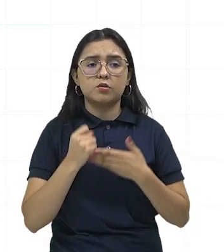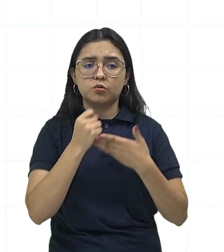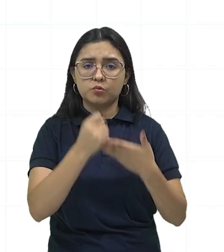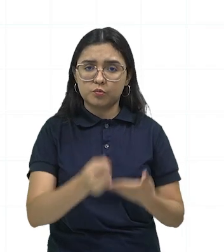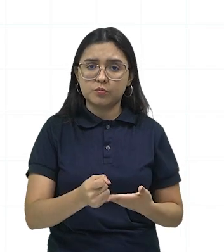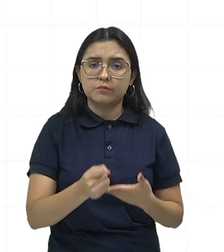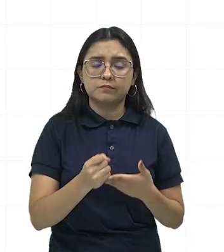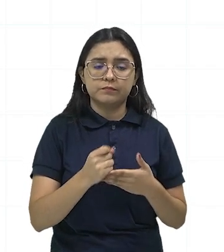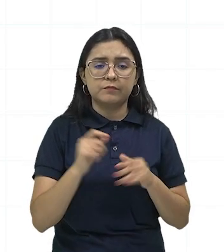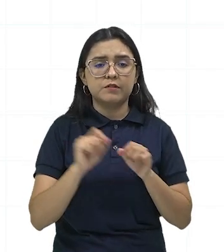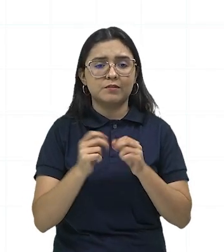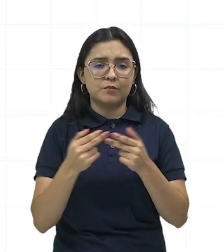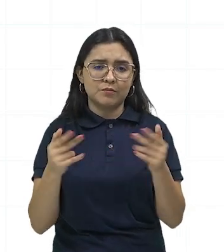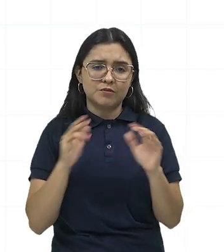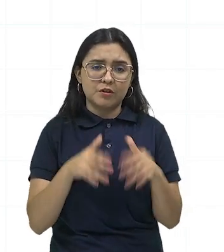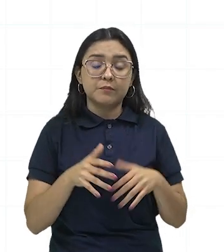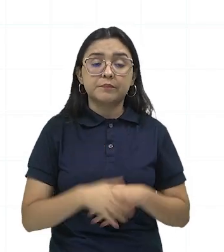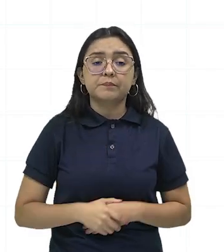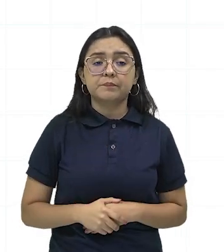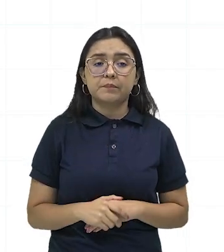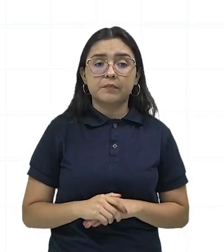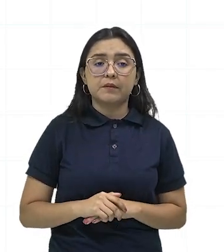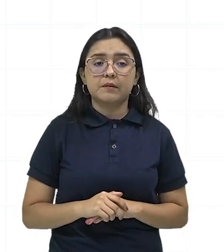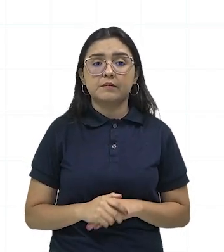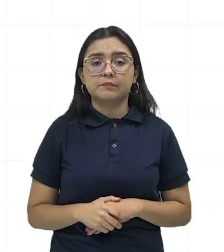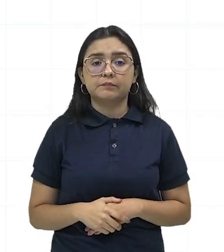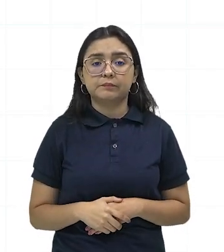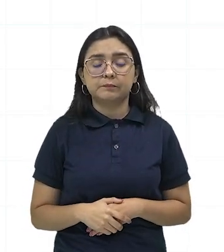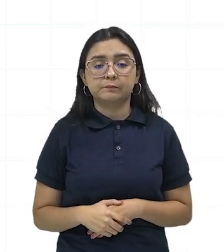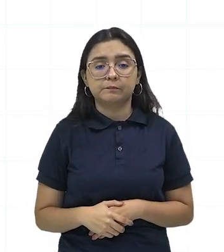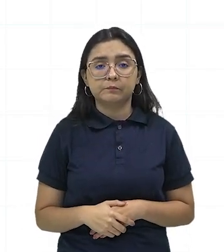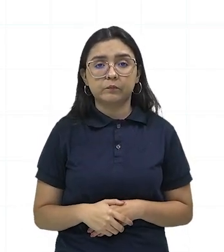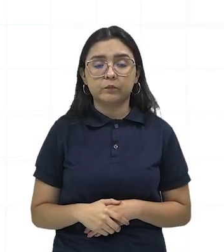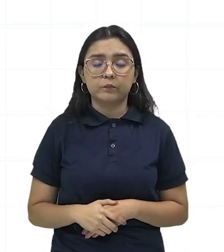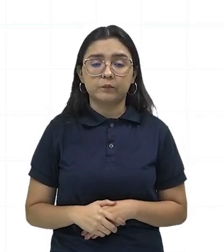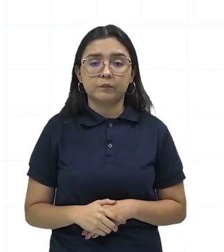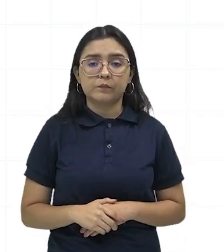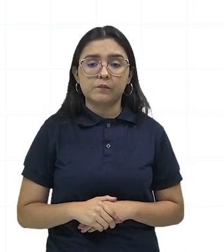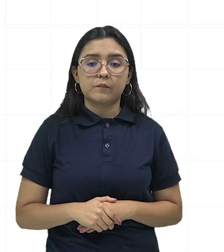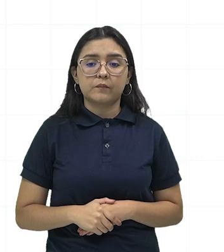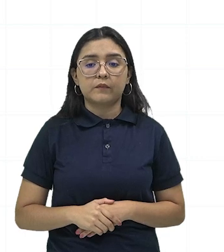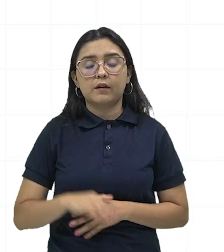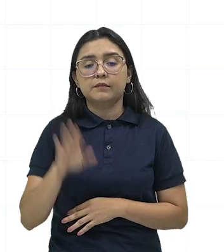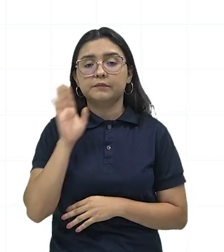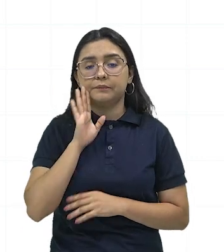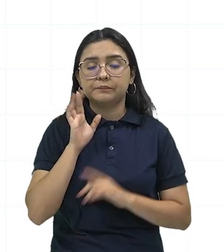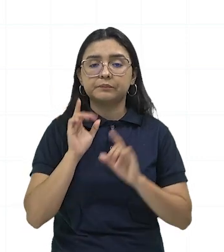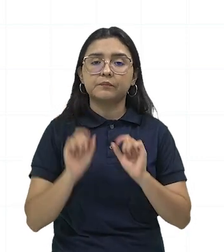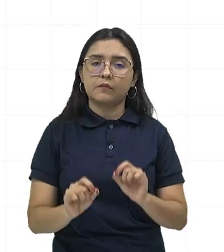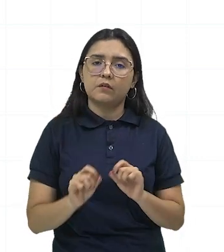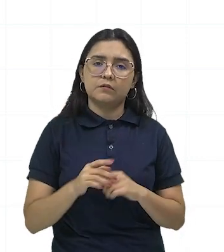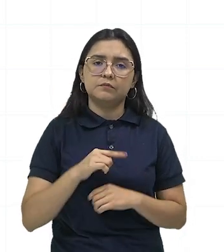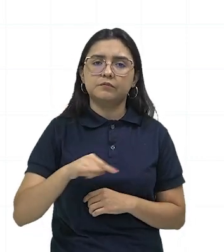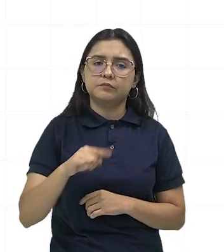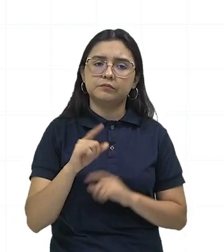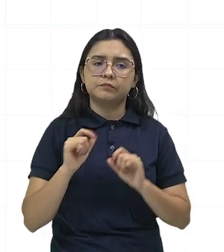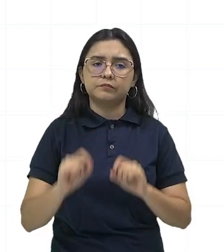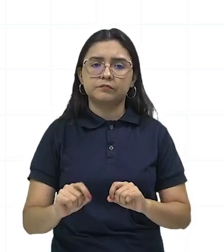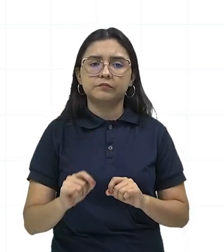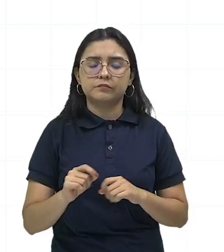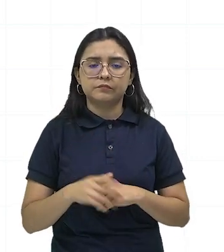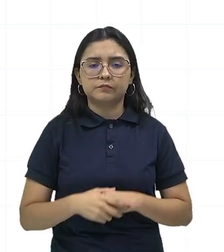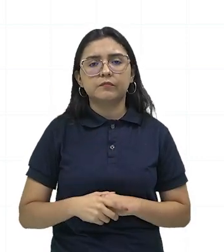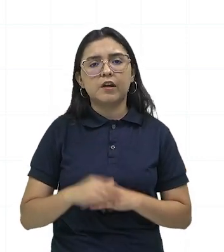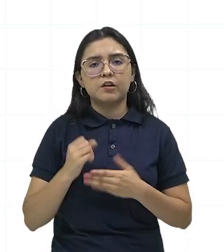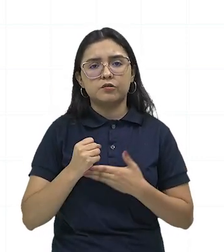essas tarefas chatas. Mas aí é o que ele indaga, isso seria legal, né? Legal no sentido de que você vai ter a sua vida